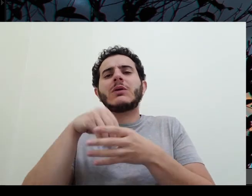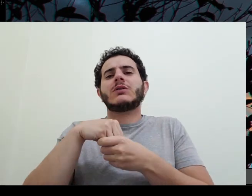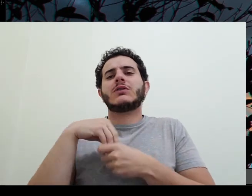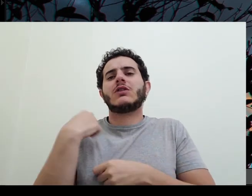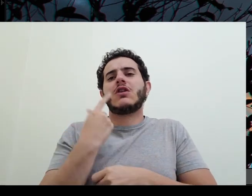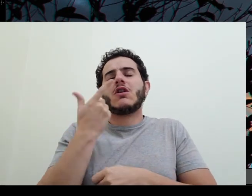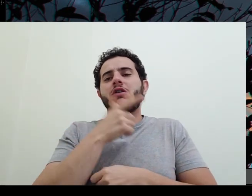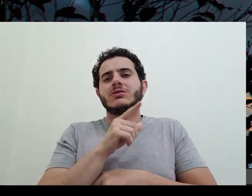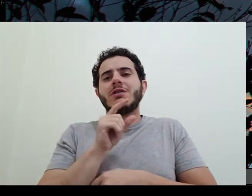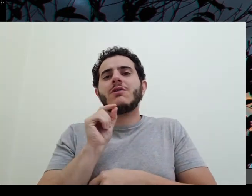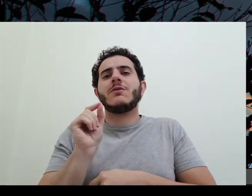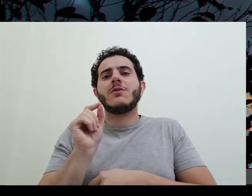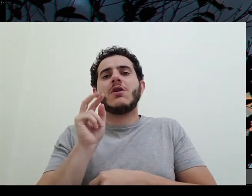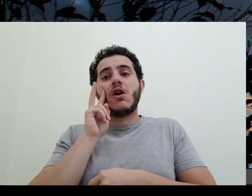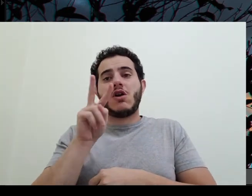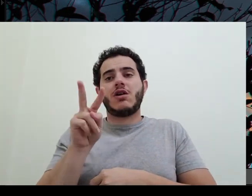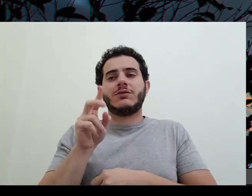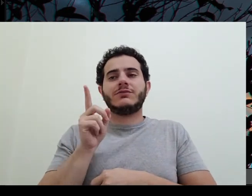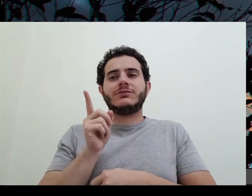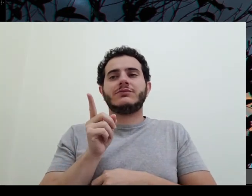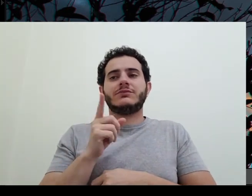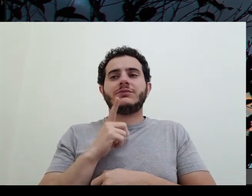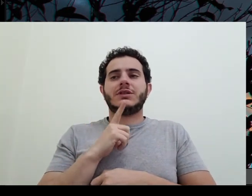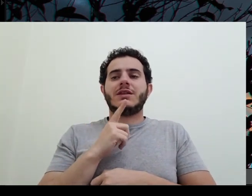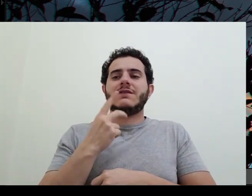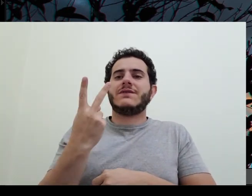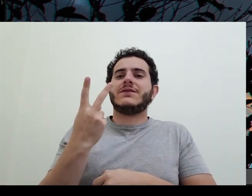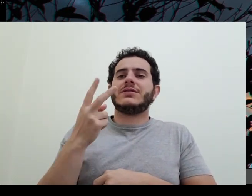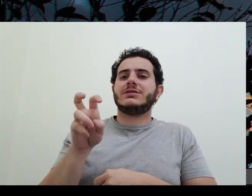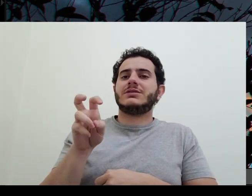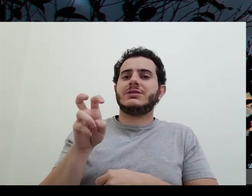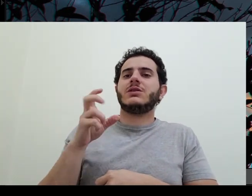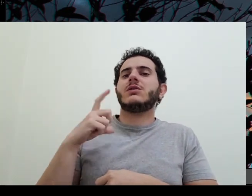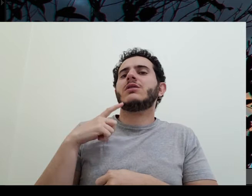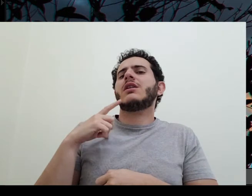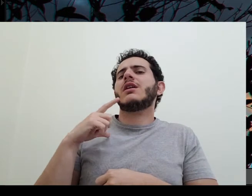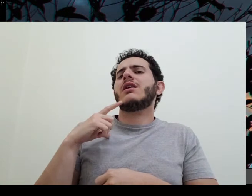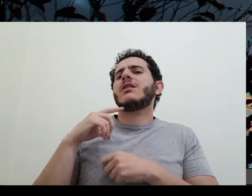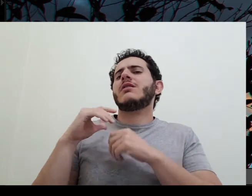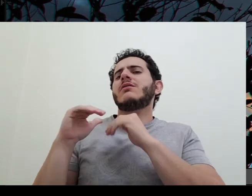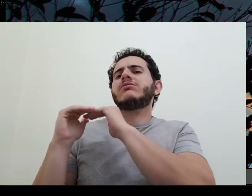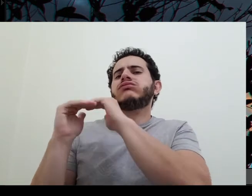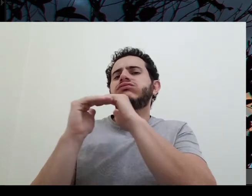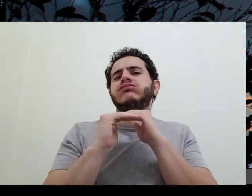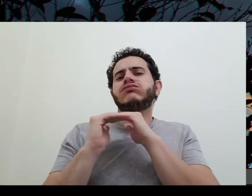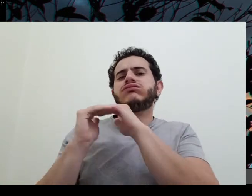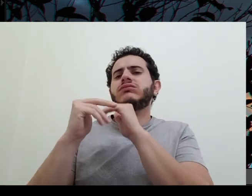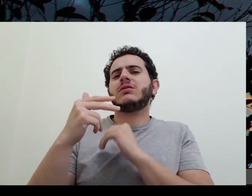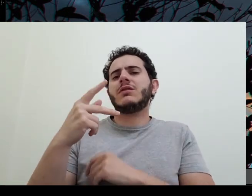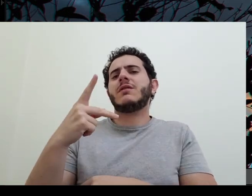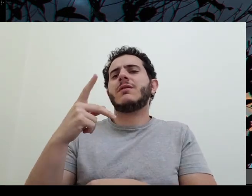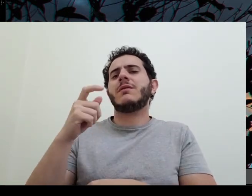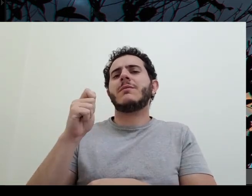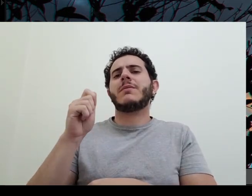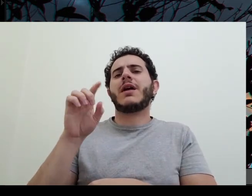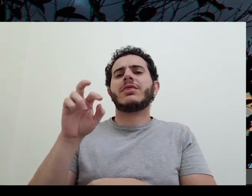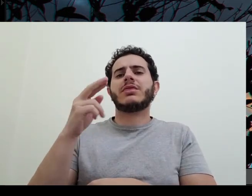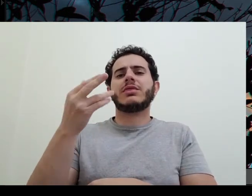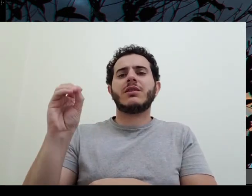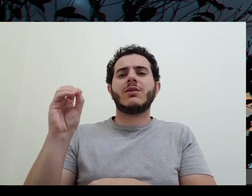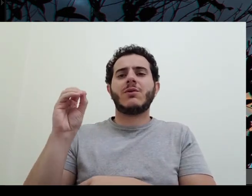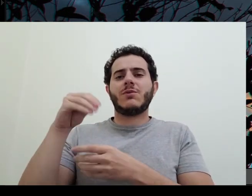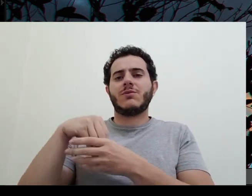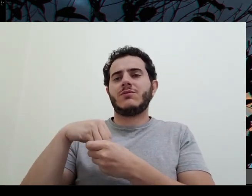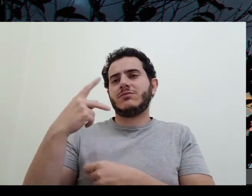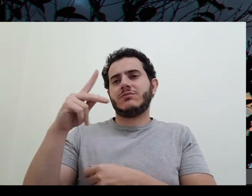aqui, que geralmente vem, quando você clica aqui, ele está no 25, que é o padrão dele, tá? Ele já aplica uma redução de ruído